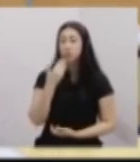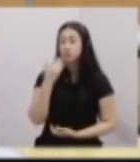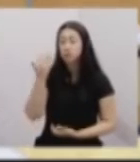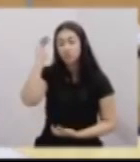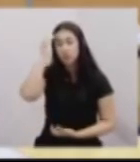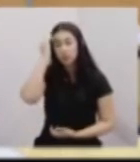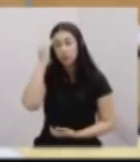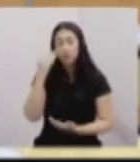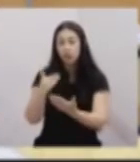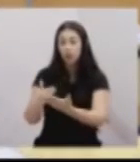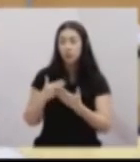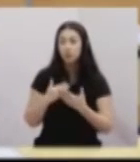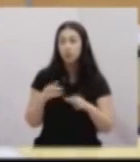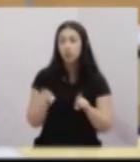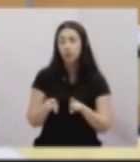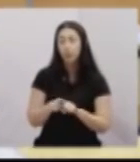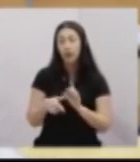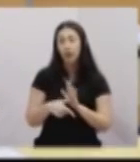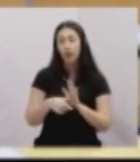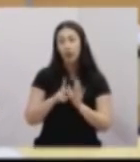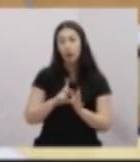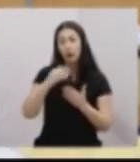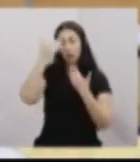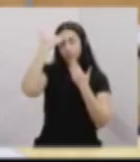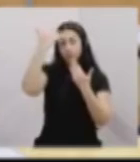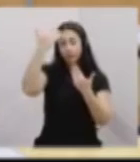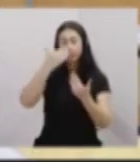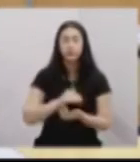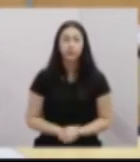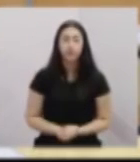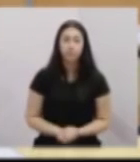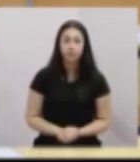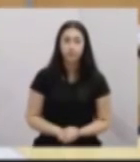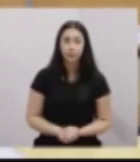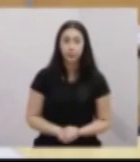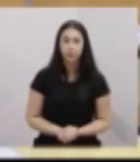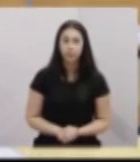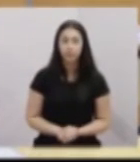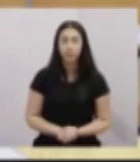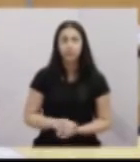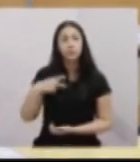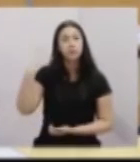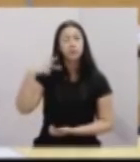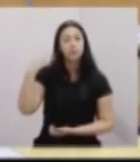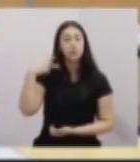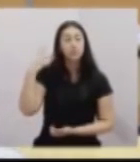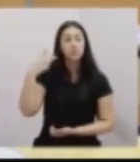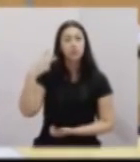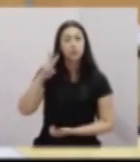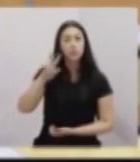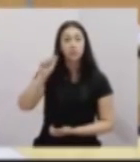à compreensão e aos préstimos dessa concessionária. Antecipando agradecimento pela atenção dispensada, subscrevemos.